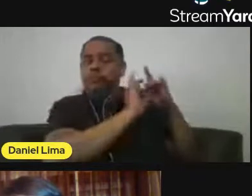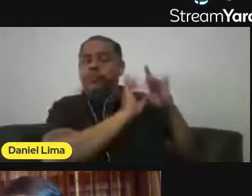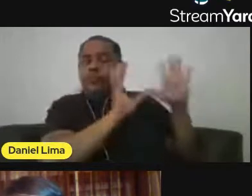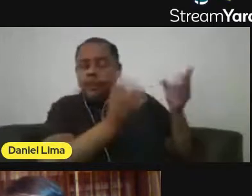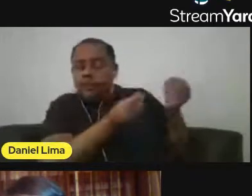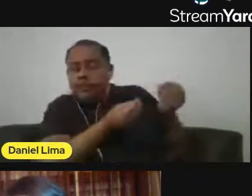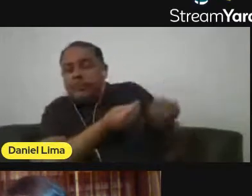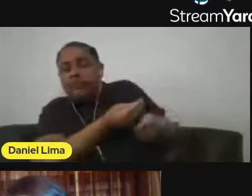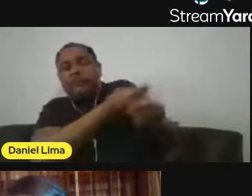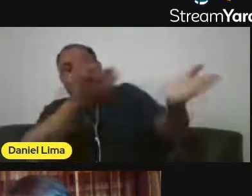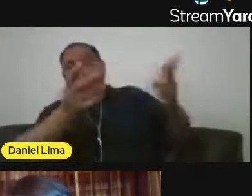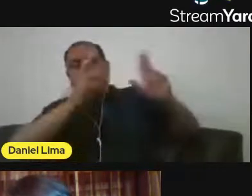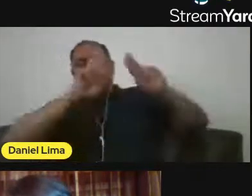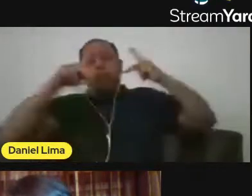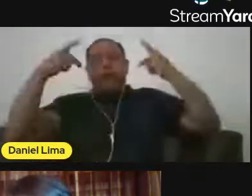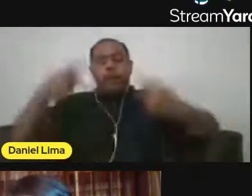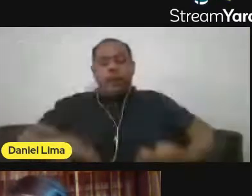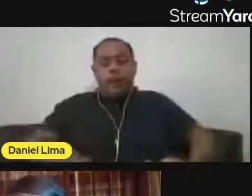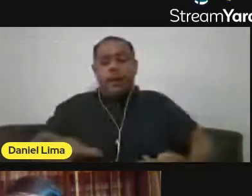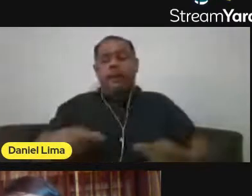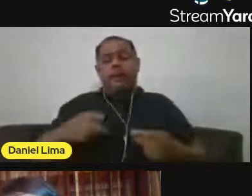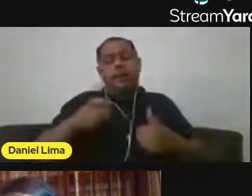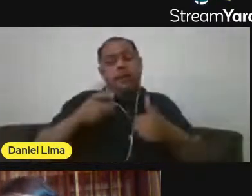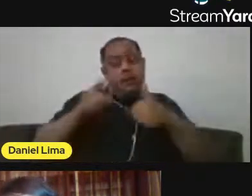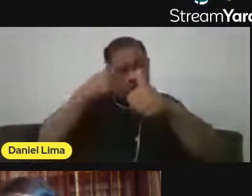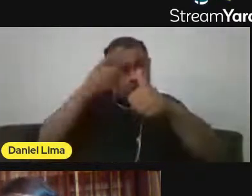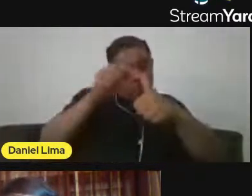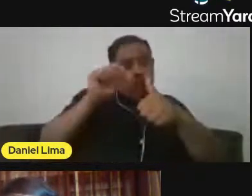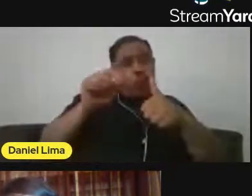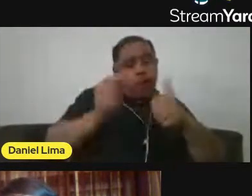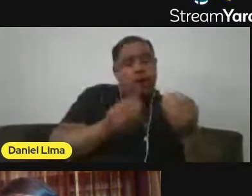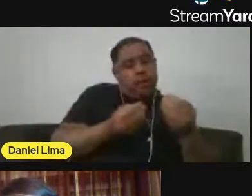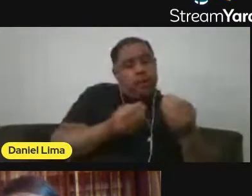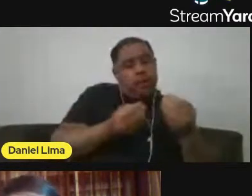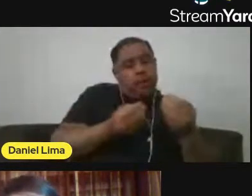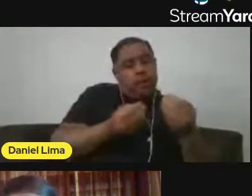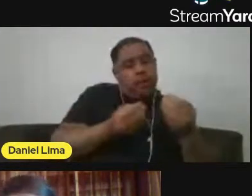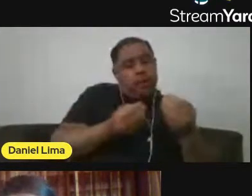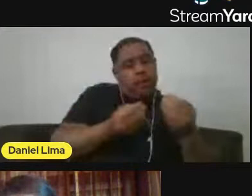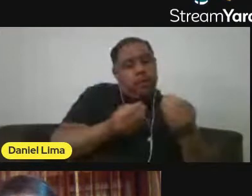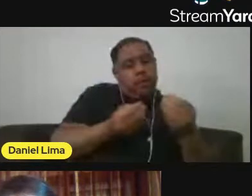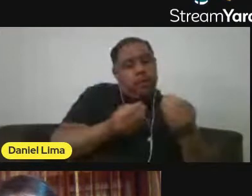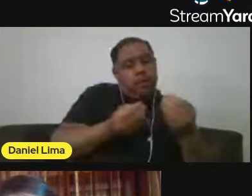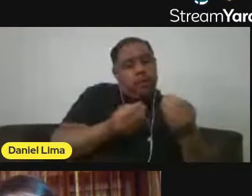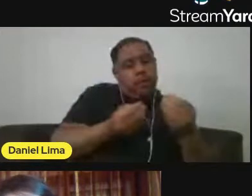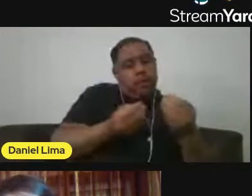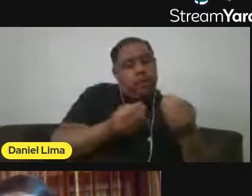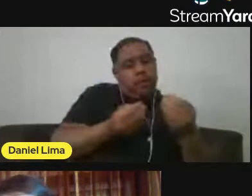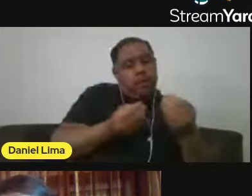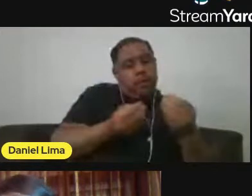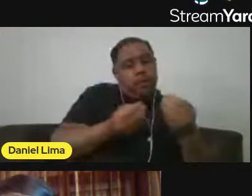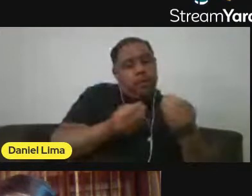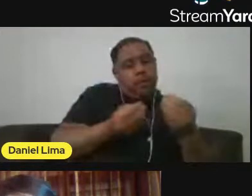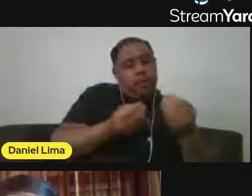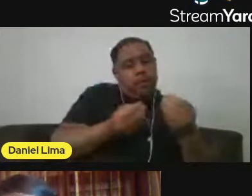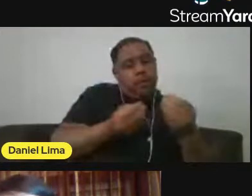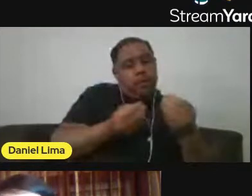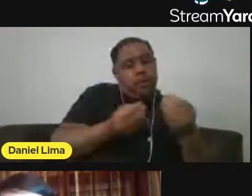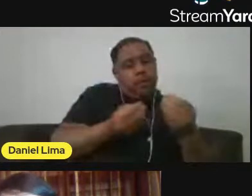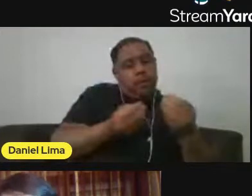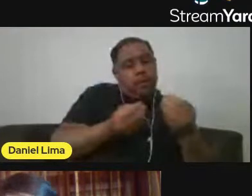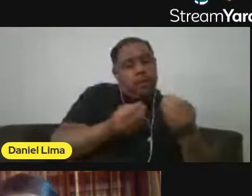caso, em primeiro lugar, para o povo português, e digamos que o povo português